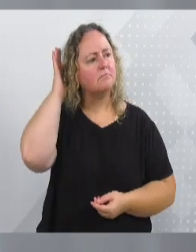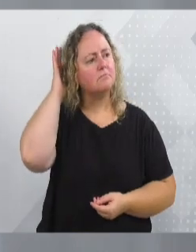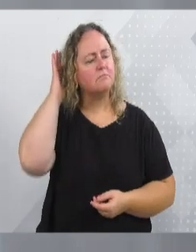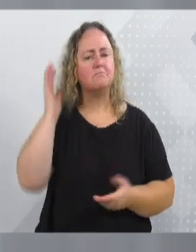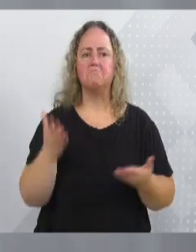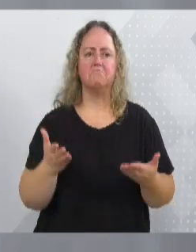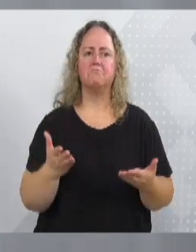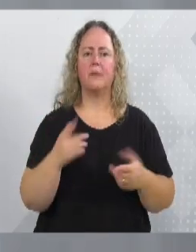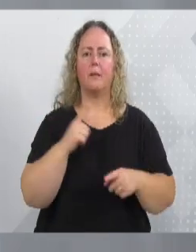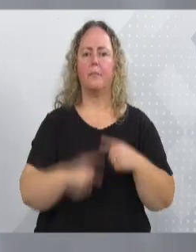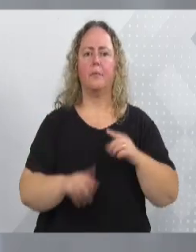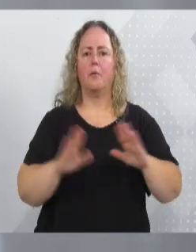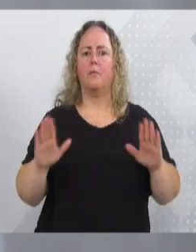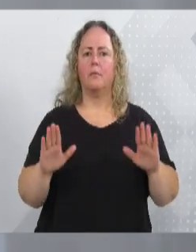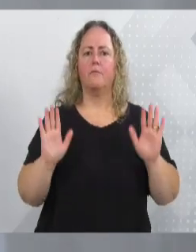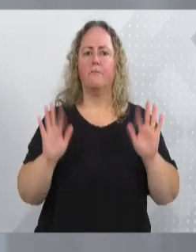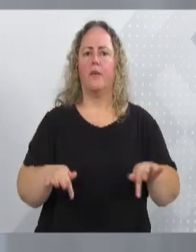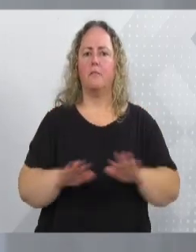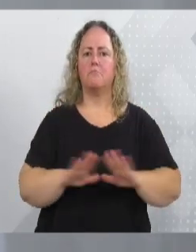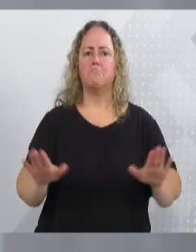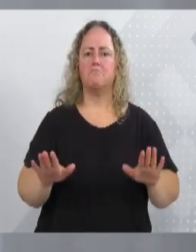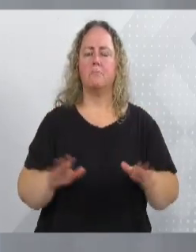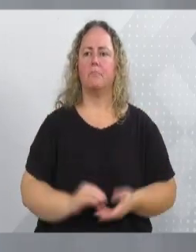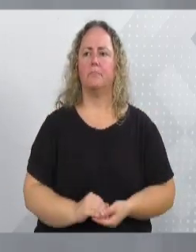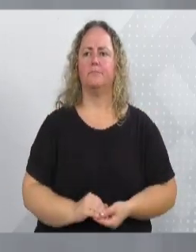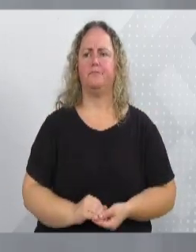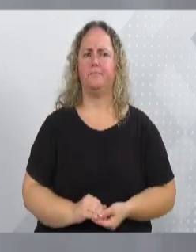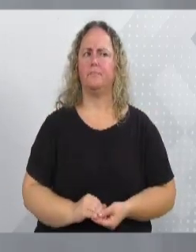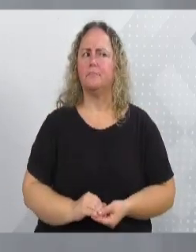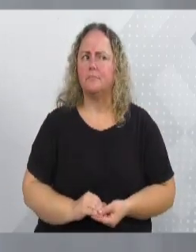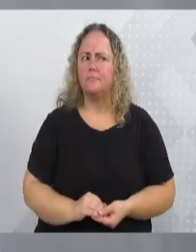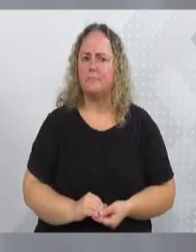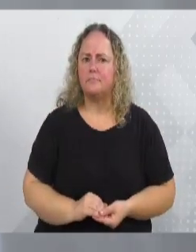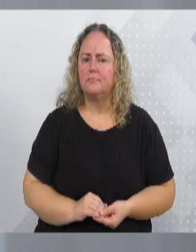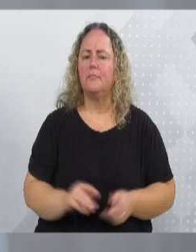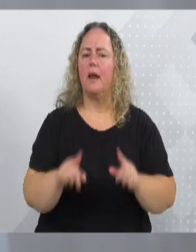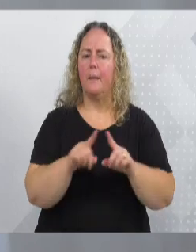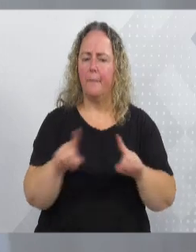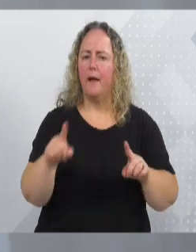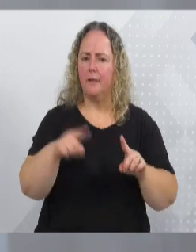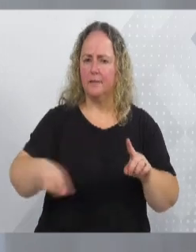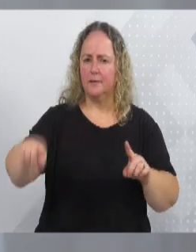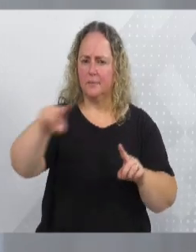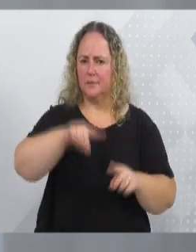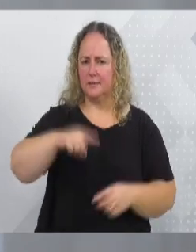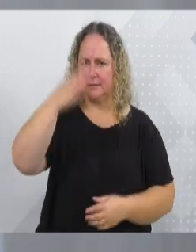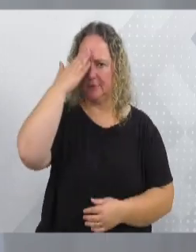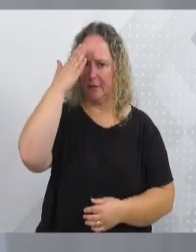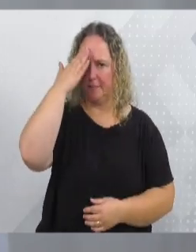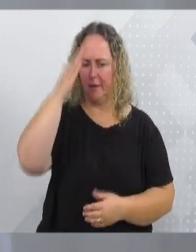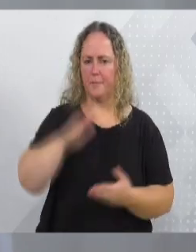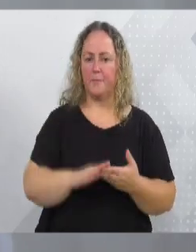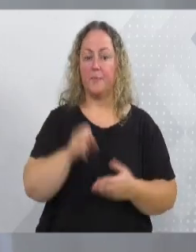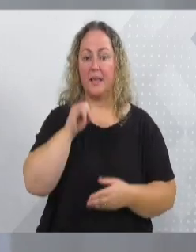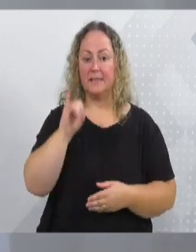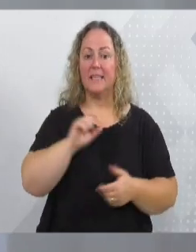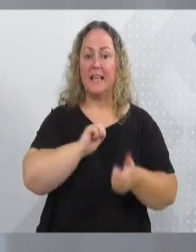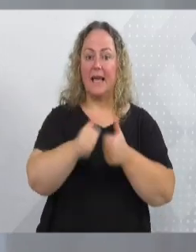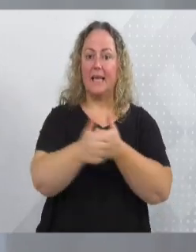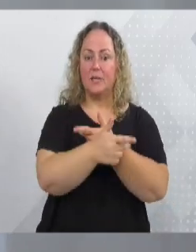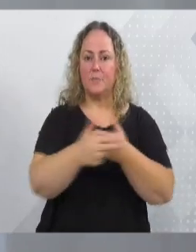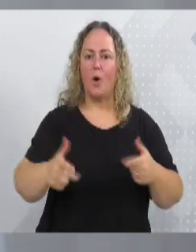termina, vai dificultar demais. Agora, senhores vereadores, só para ter uma ideia, o atirador esportivo, que vai até o